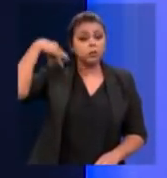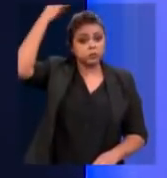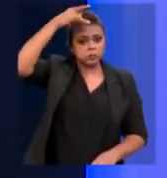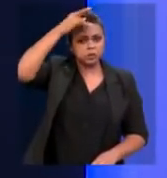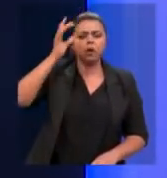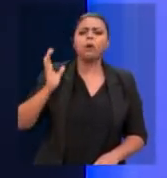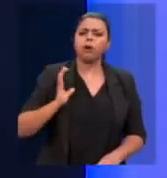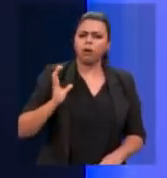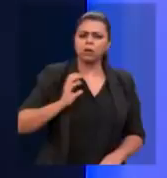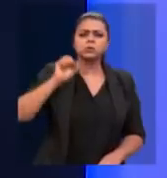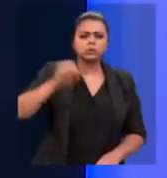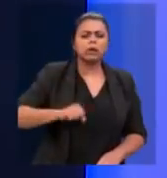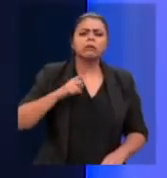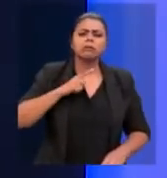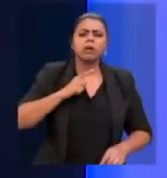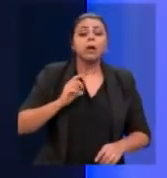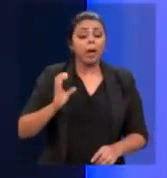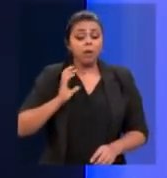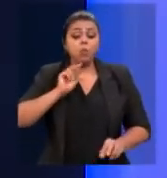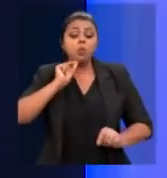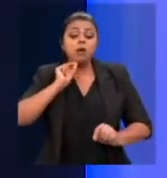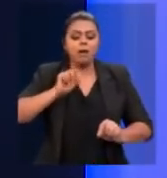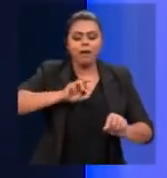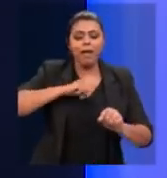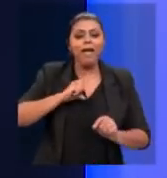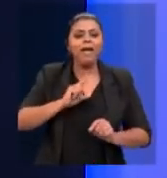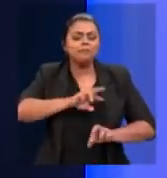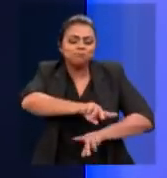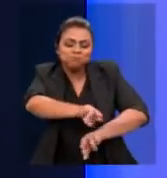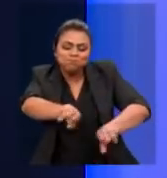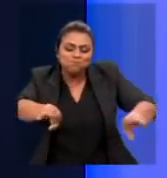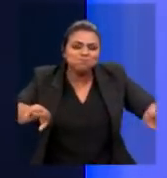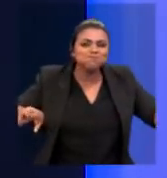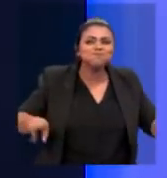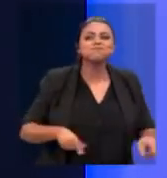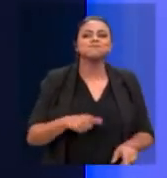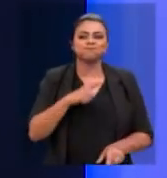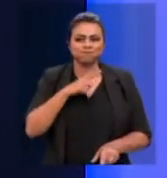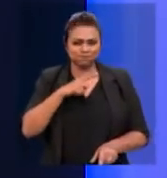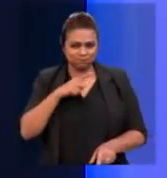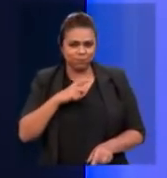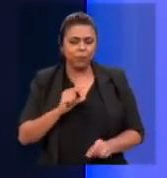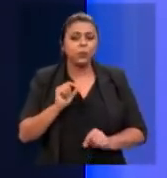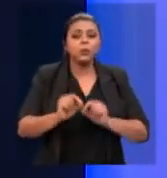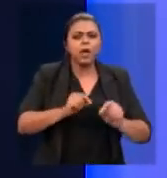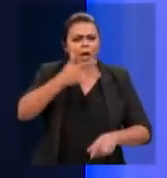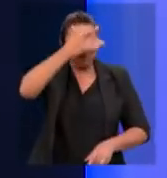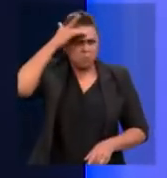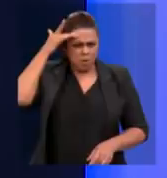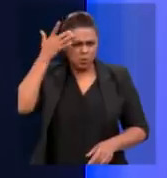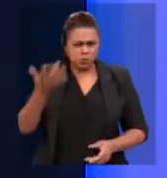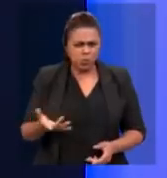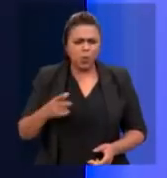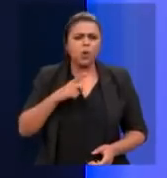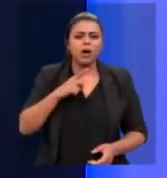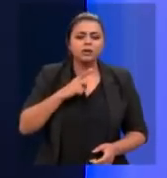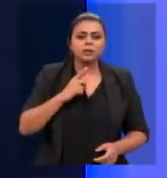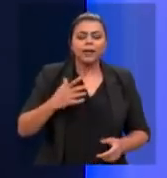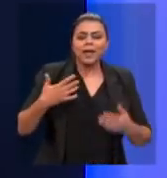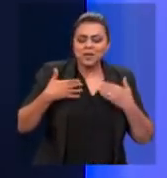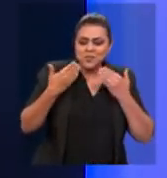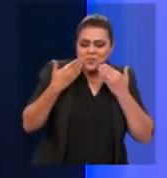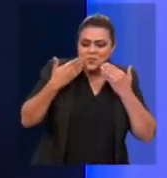a nossa diversidade faz estado do espírito santo ser um estado diferente aonde as pessoas inclusive tem as suas manifestações